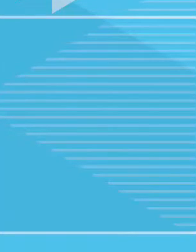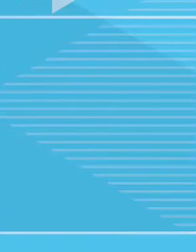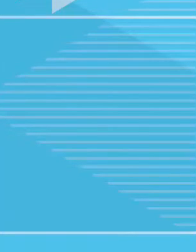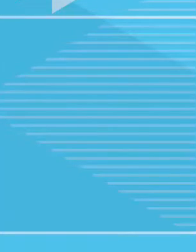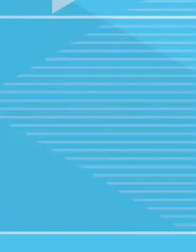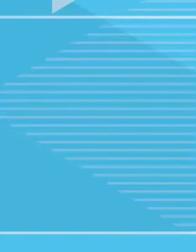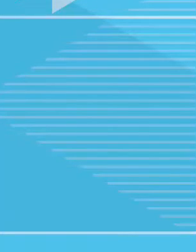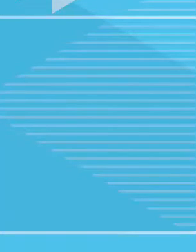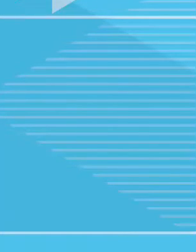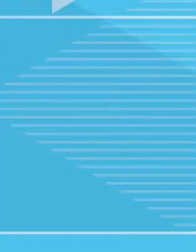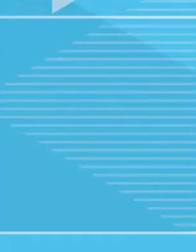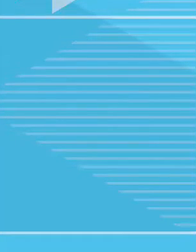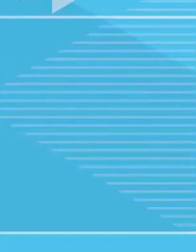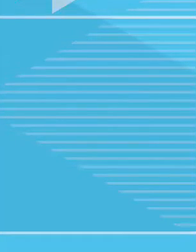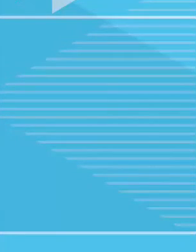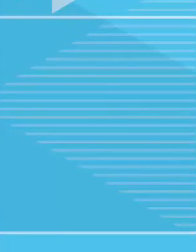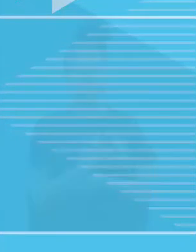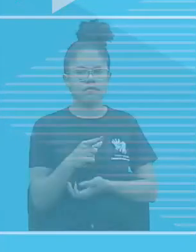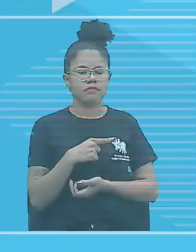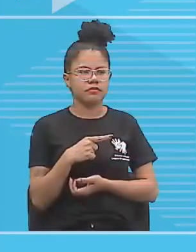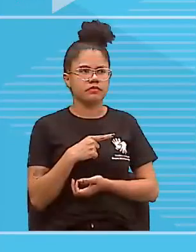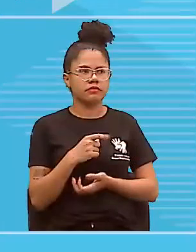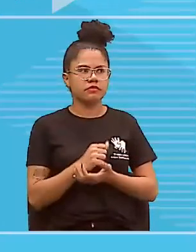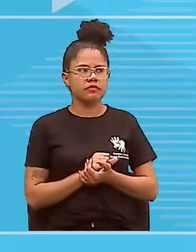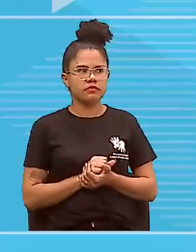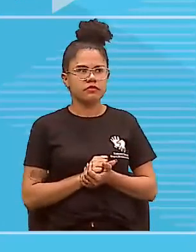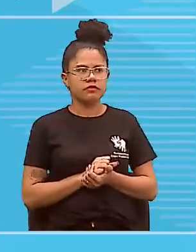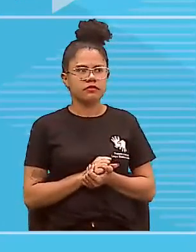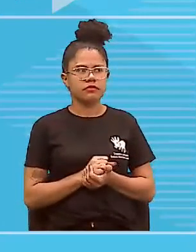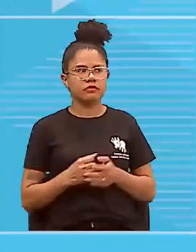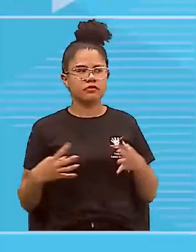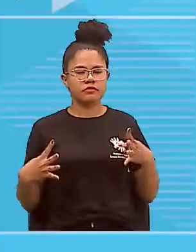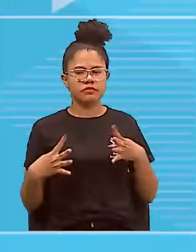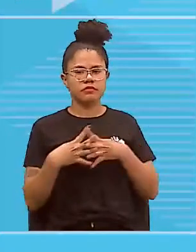Então antes o que que eu tinha na de fração olha só